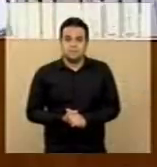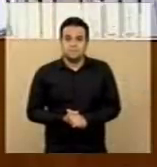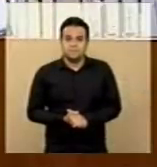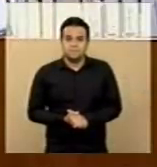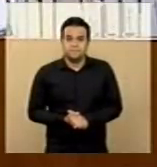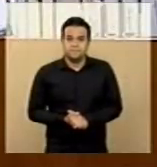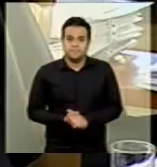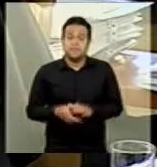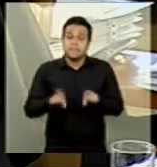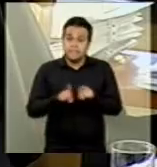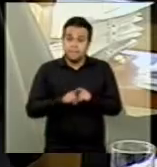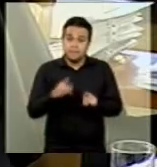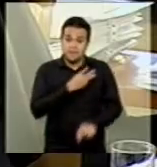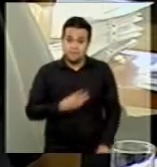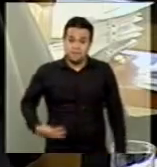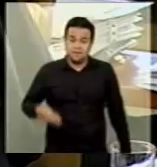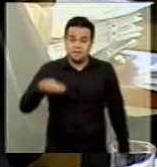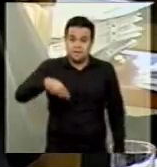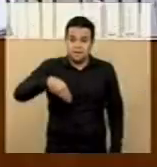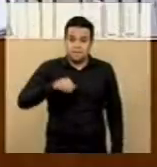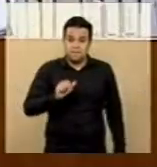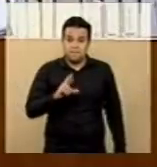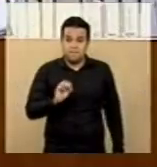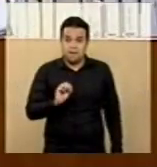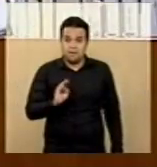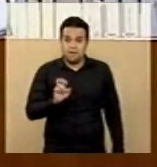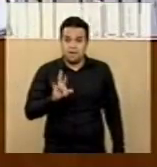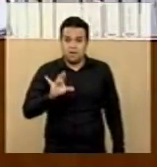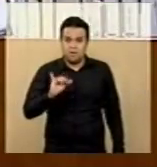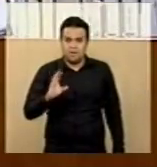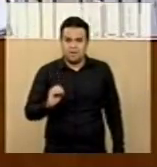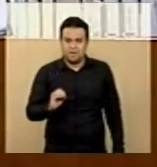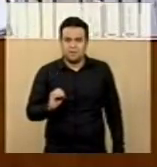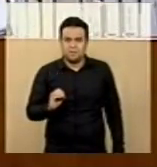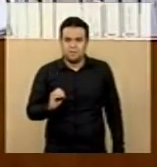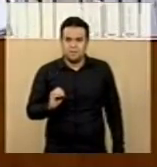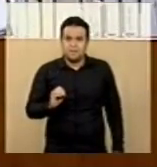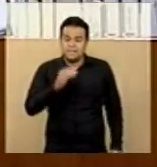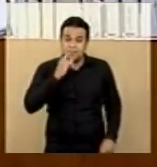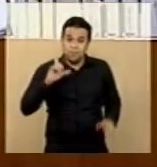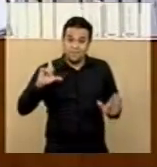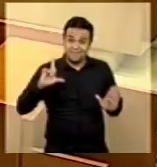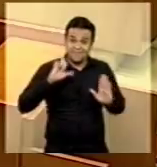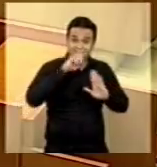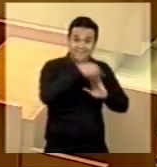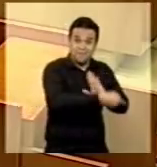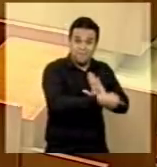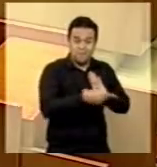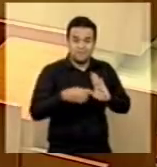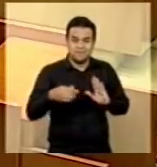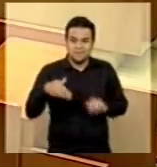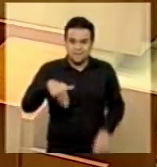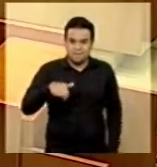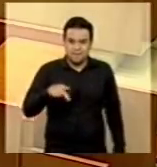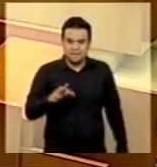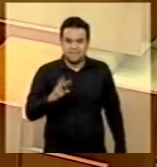o ministro Marco Aurélio tem uma outra posição. É que a persecução penal depois do mandato, não é isso, ministro? O